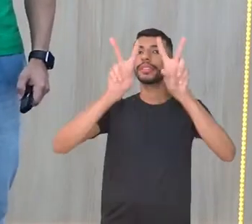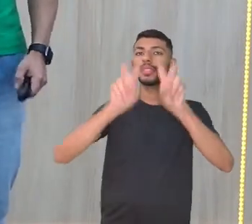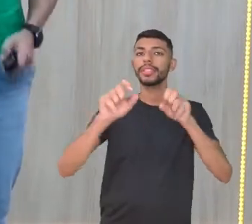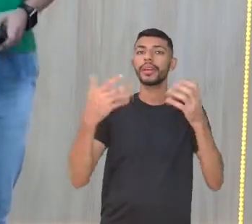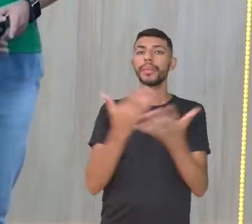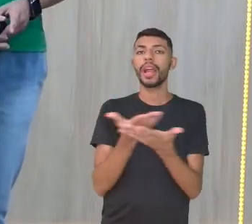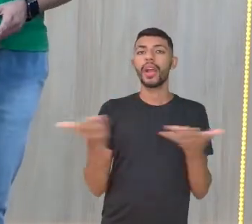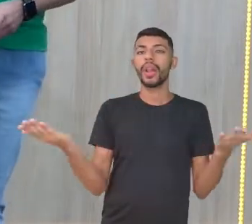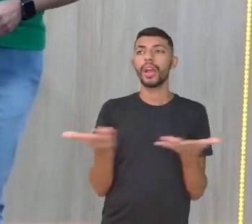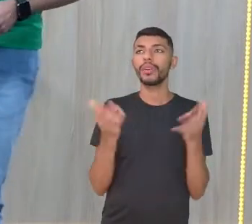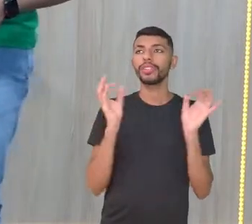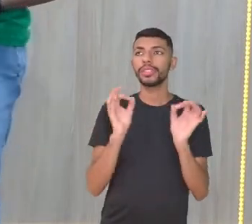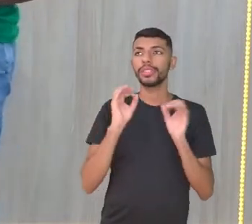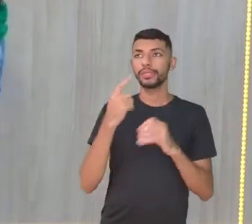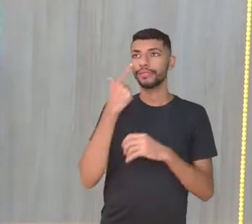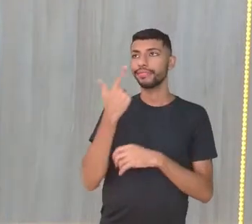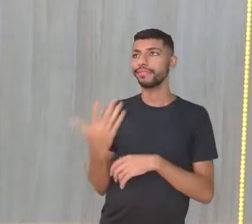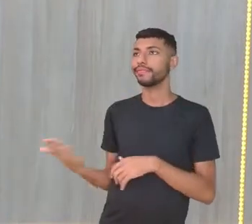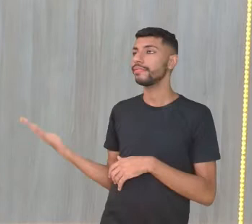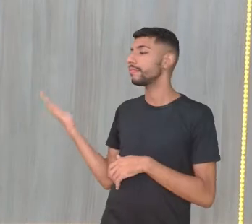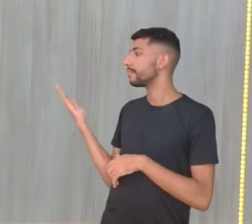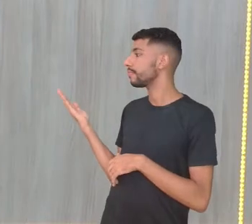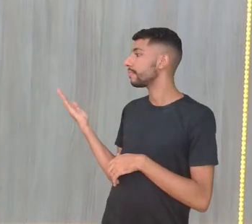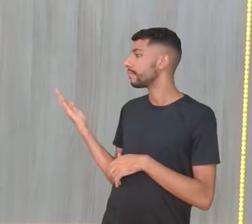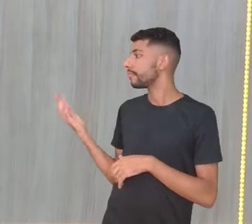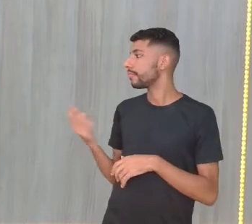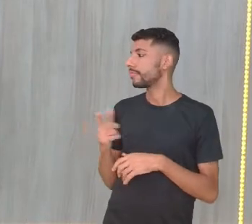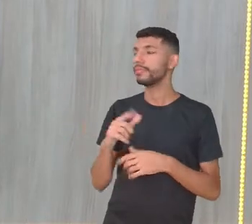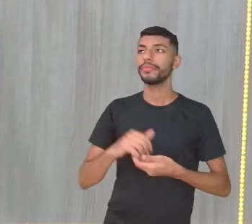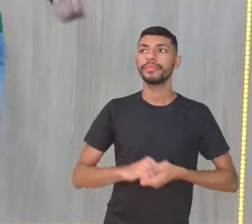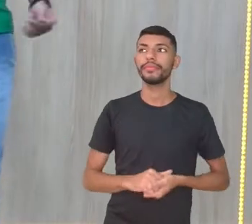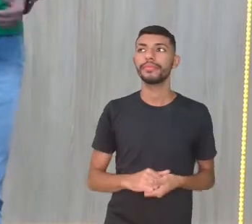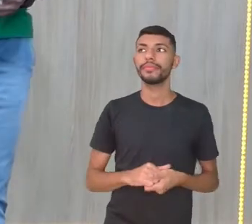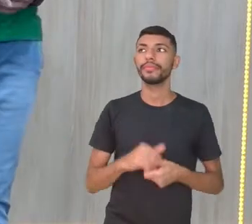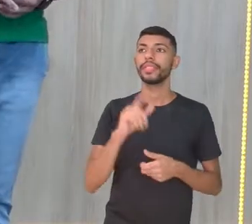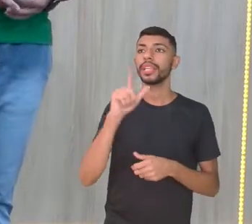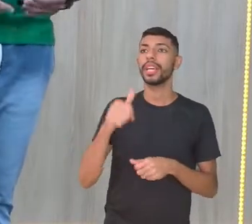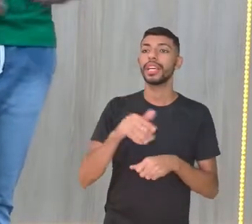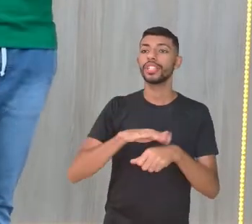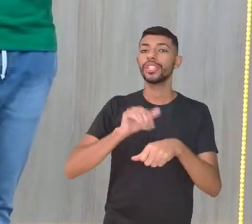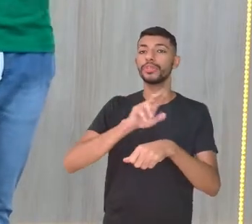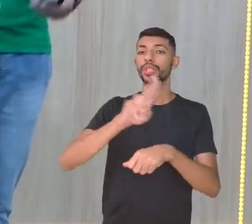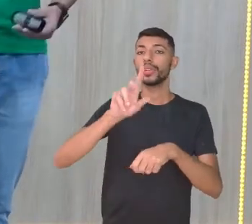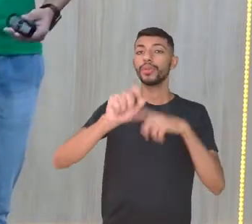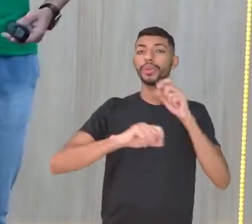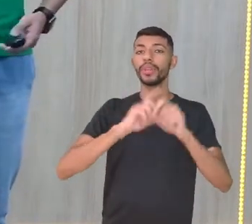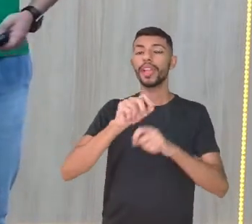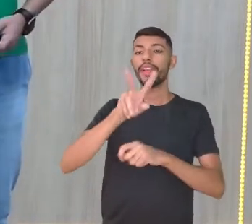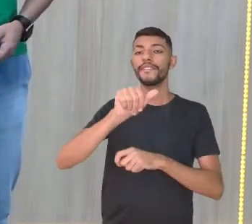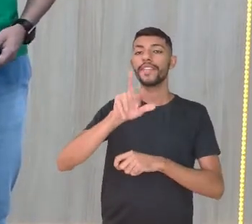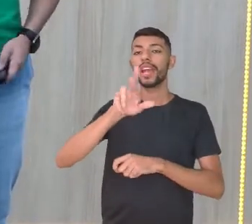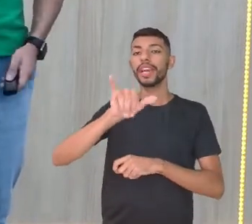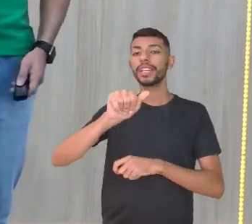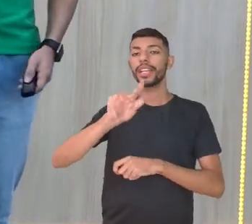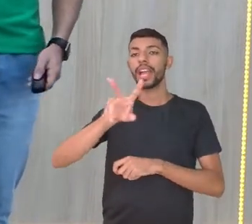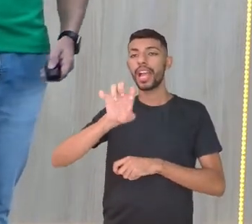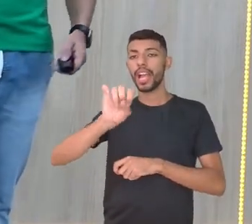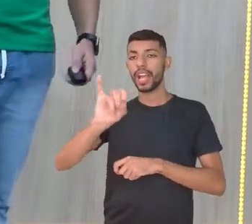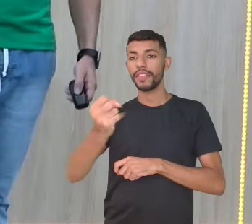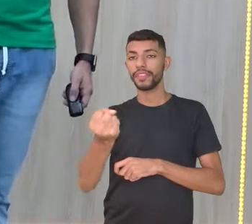aula de hoje, tá? Essas letras, elas são chamadas de variáveis ou